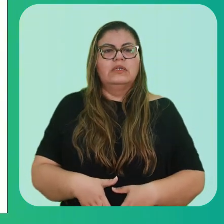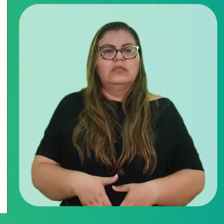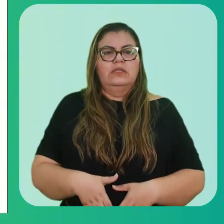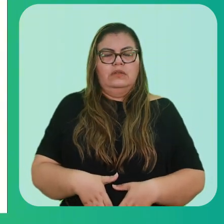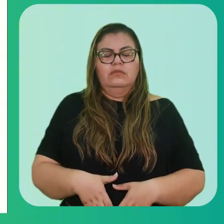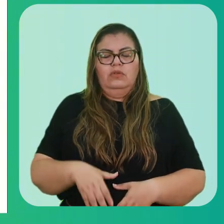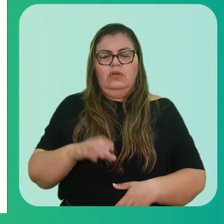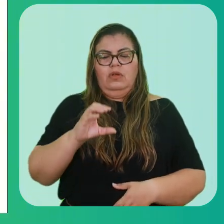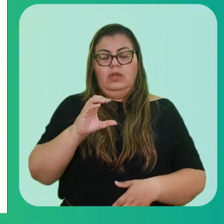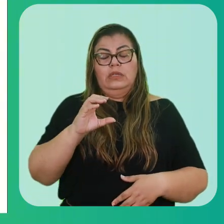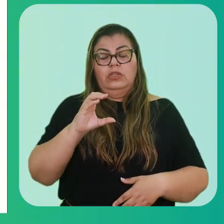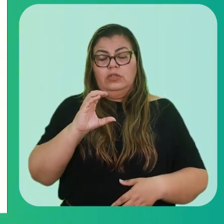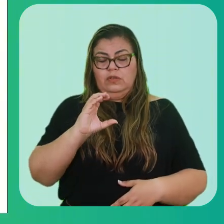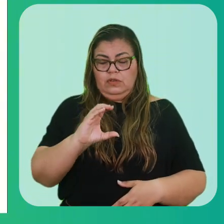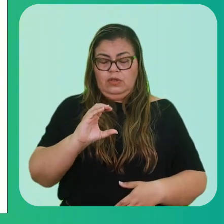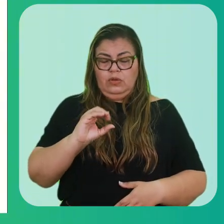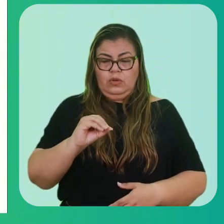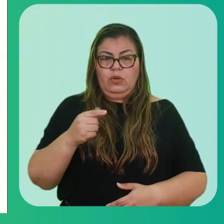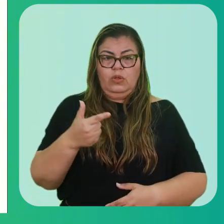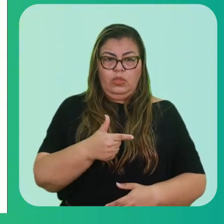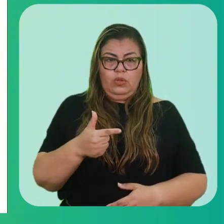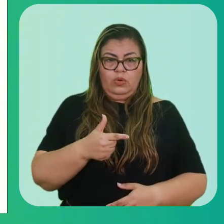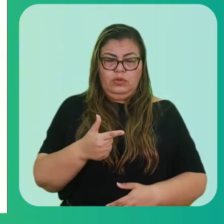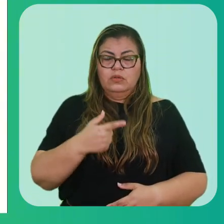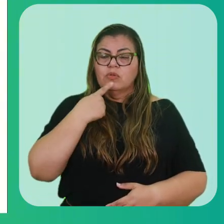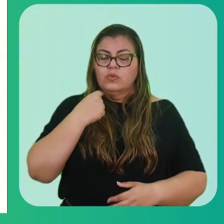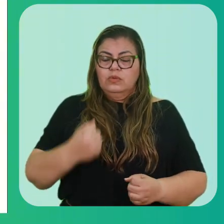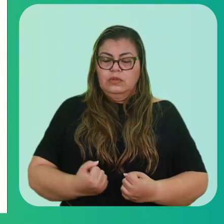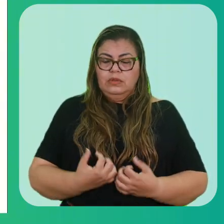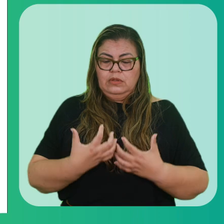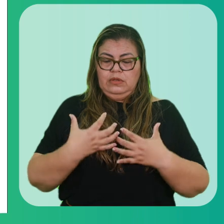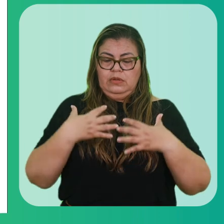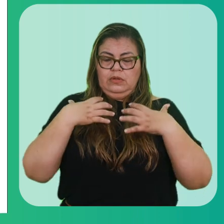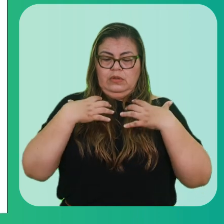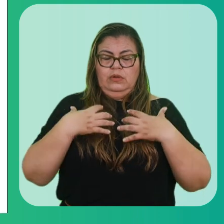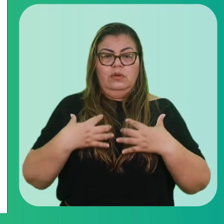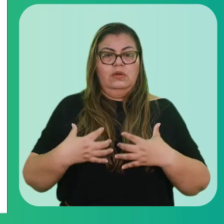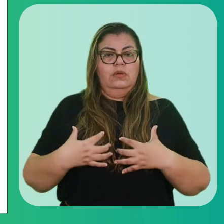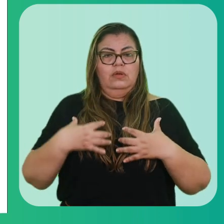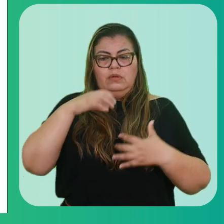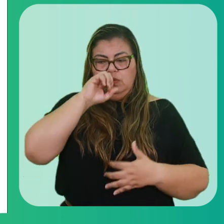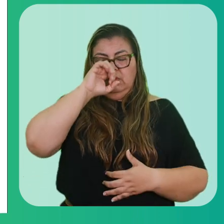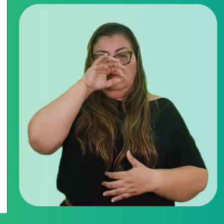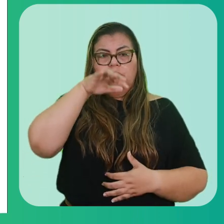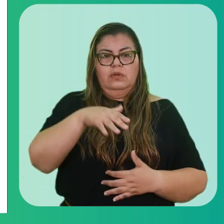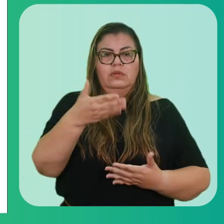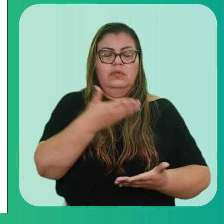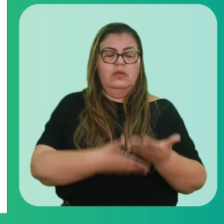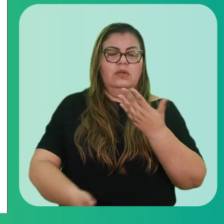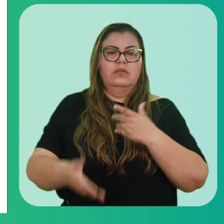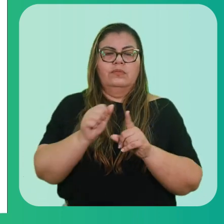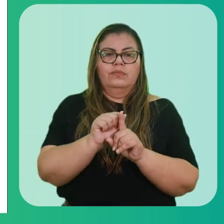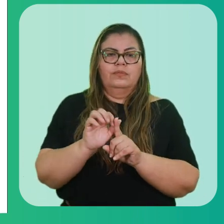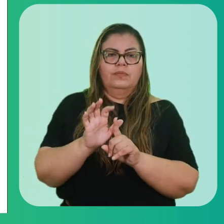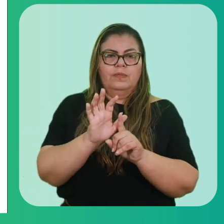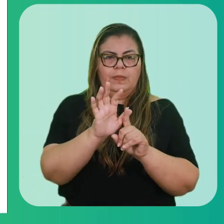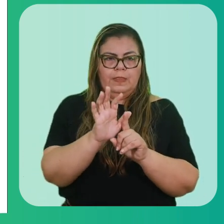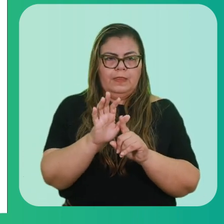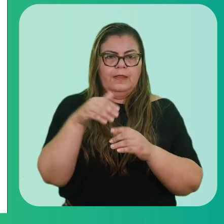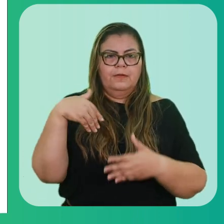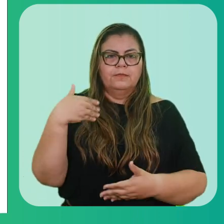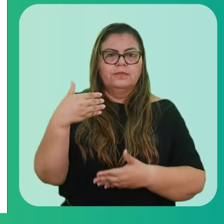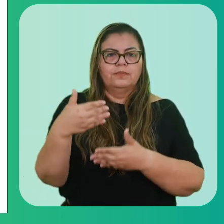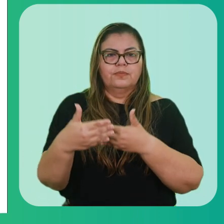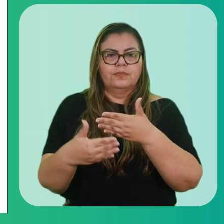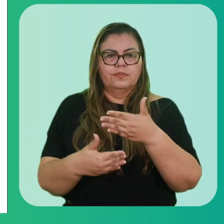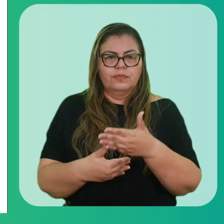para o alvéolo. Então, nós captamos o oxigênio, nós jogamos para fora o CO2, essa troca gasosa vai acontecendo,